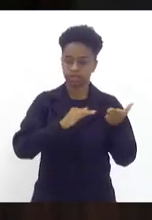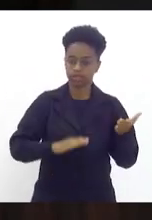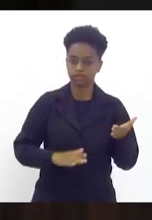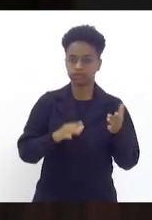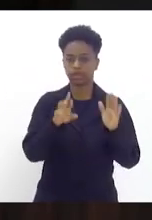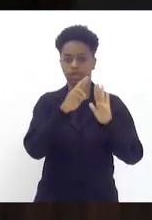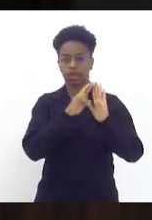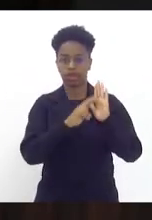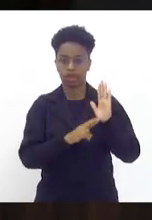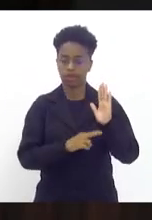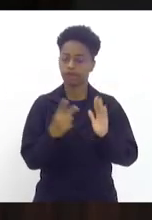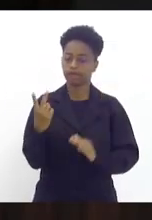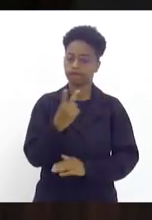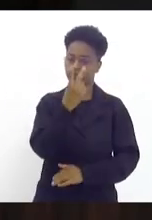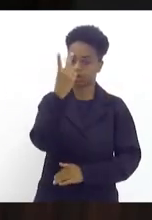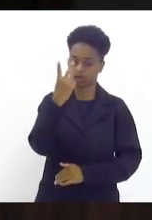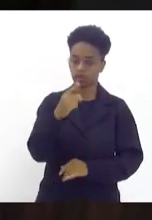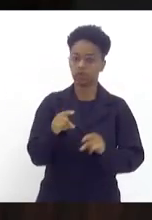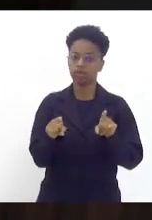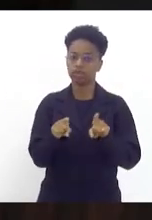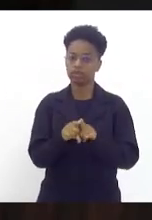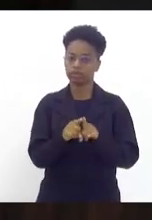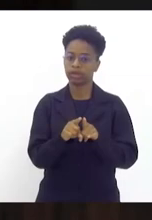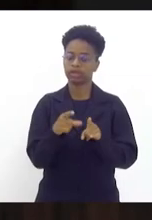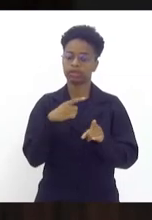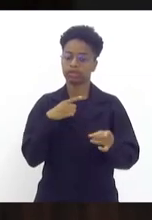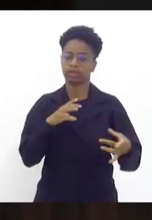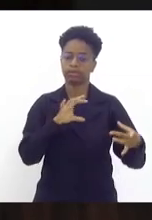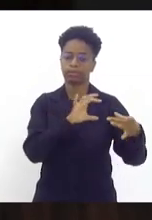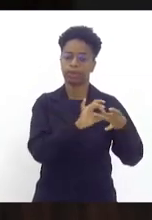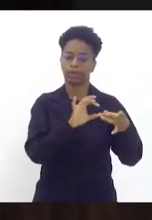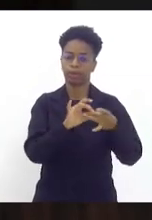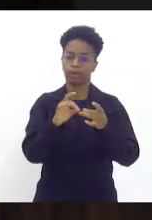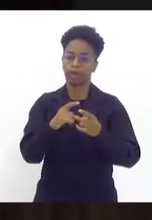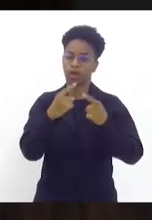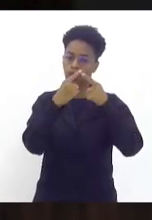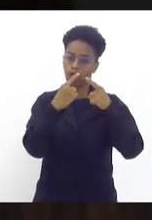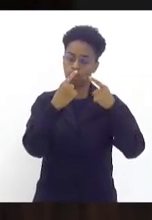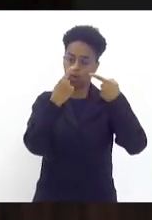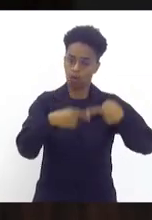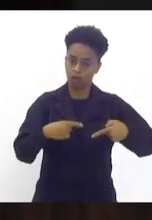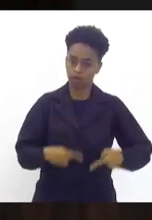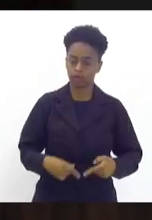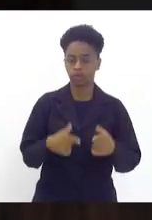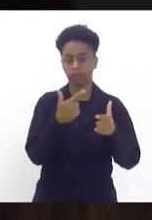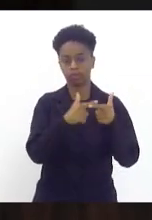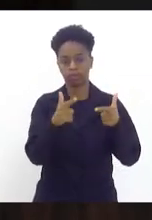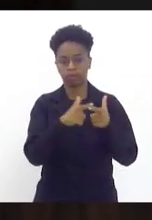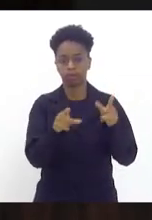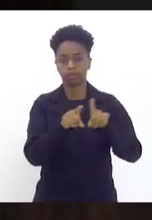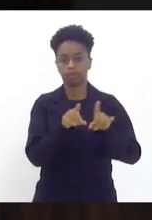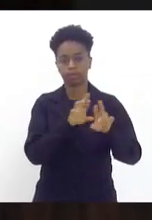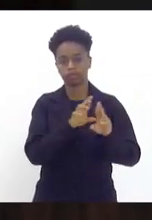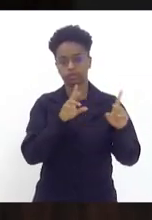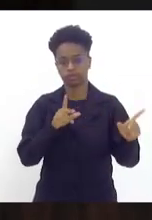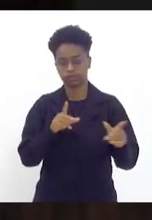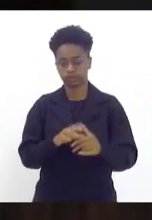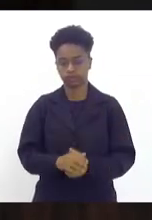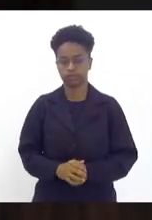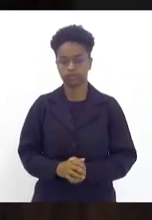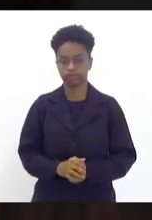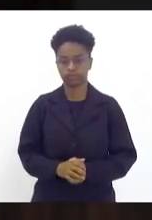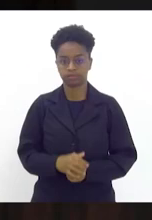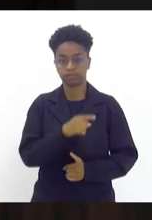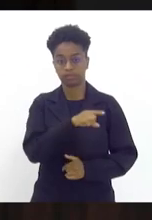atividades, regras e valores e que é permeado por conflitos, problemas e diferenças. Ela deve